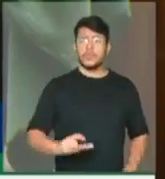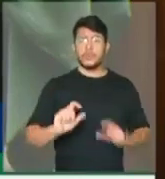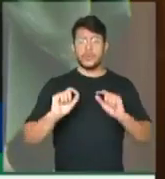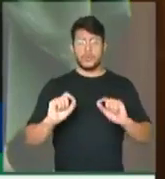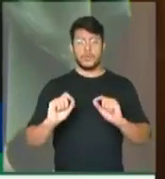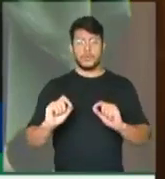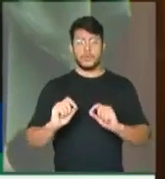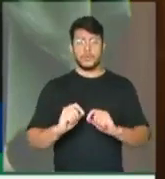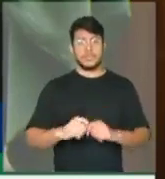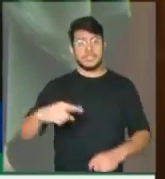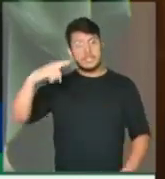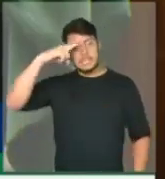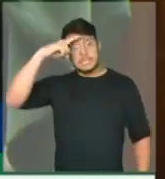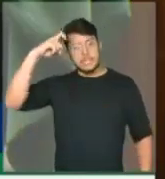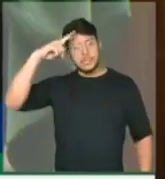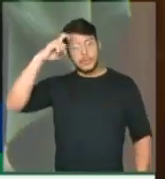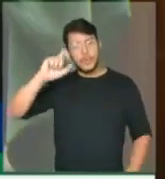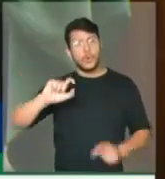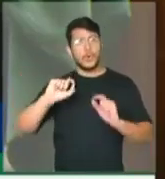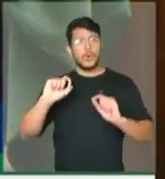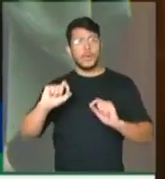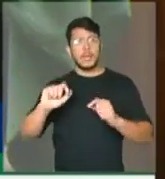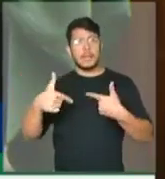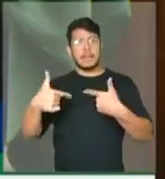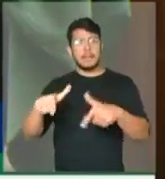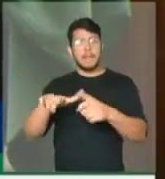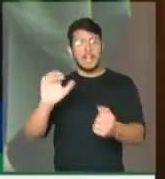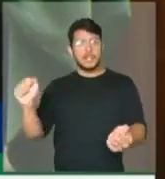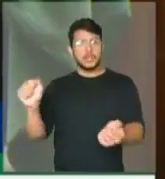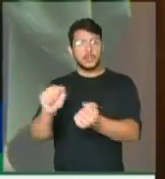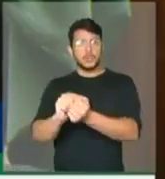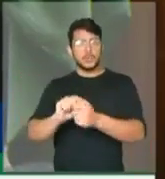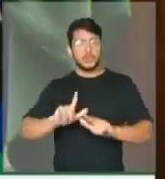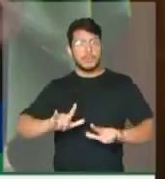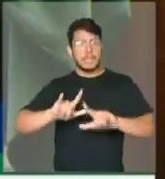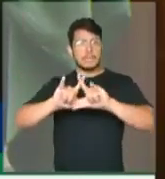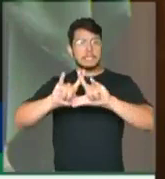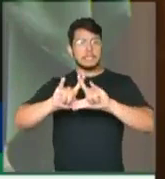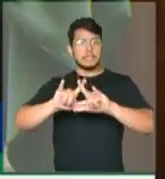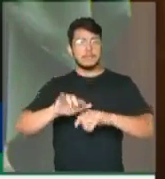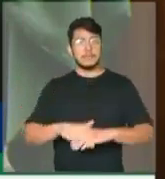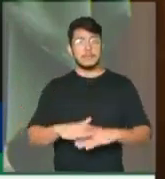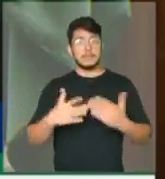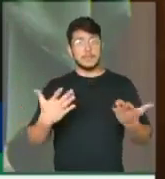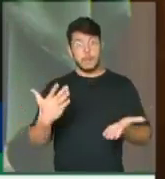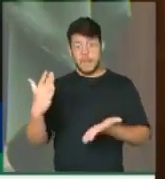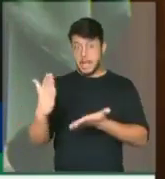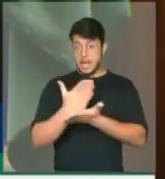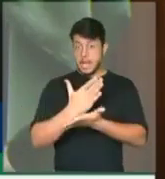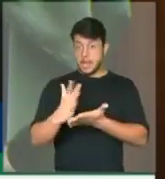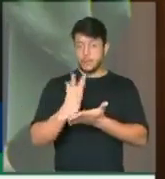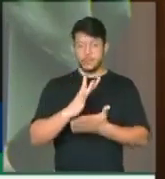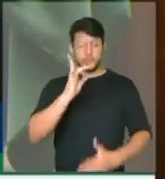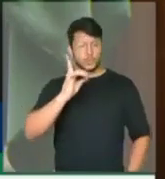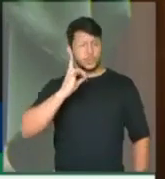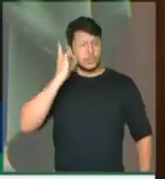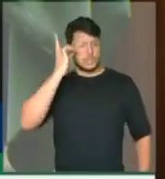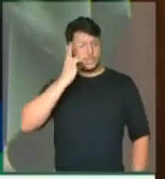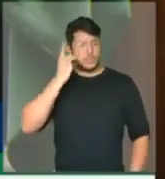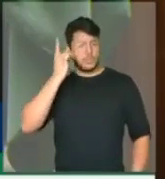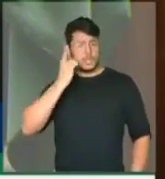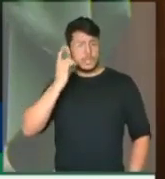é um capanga de miliciano. E alguns deputados da base do governo